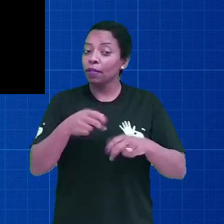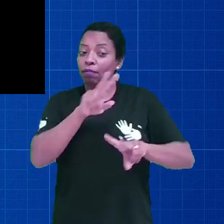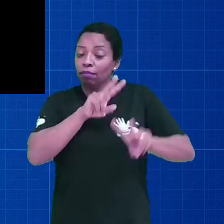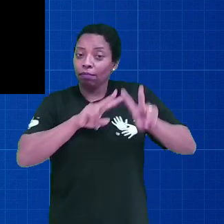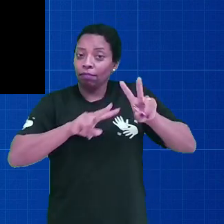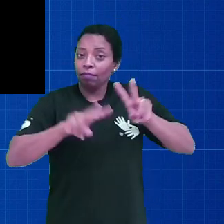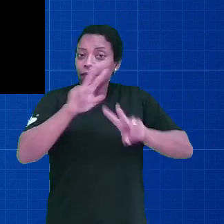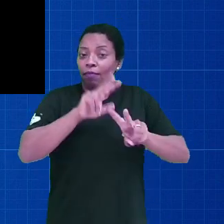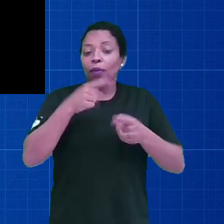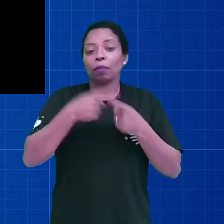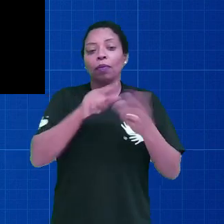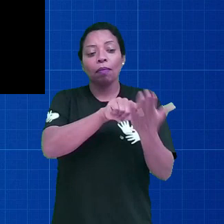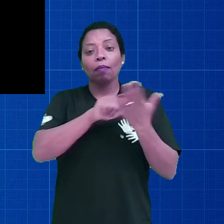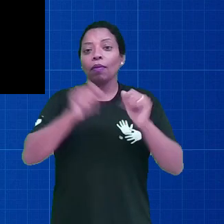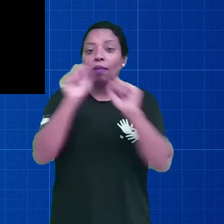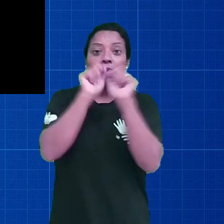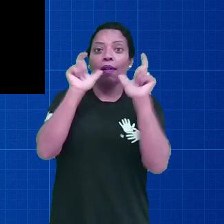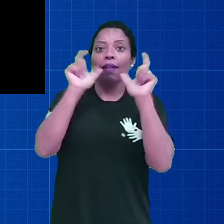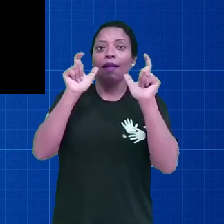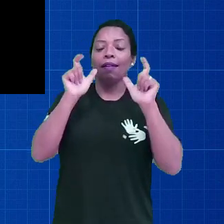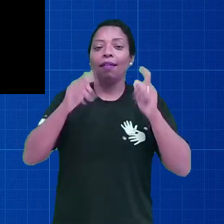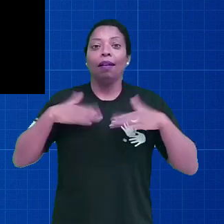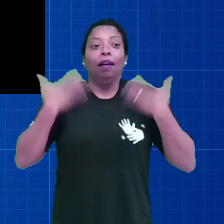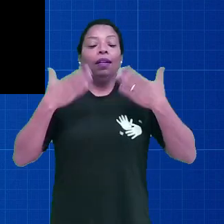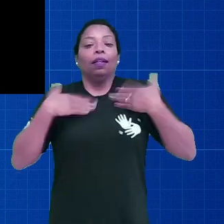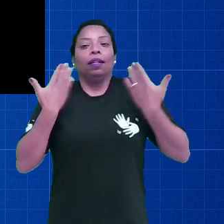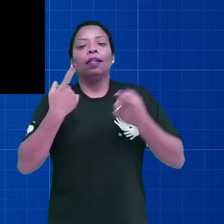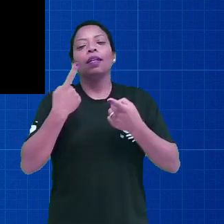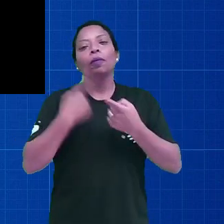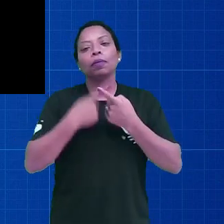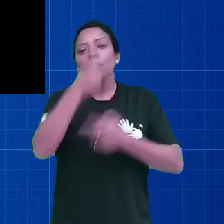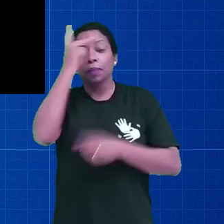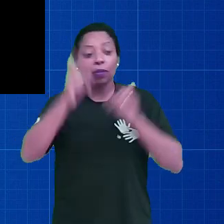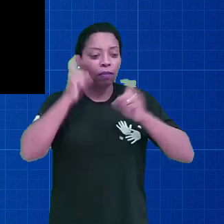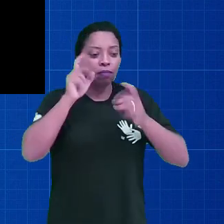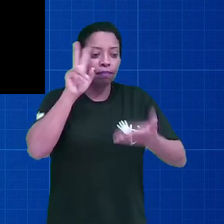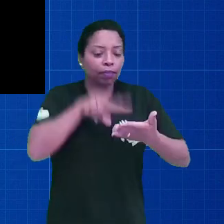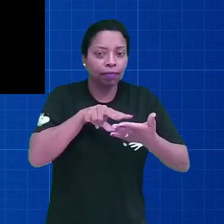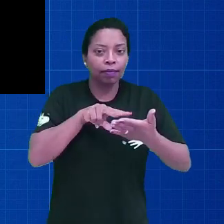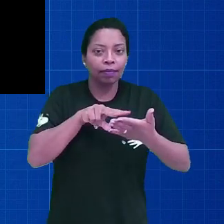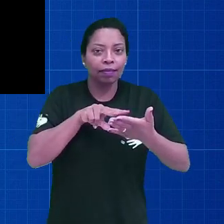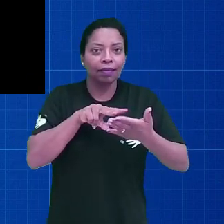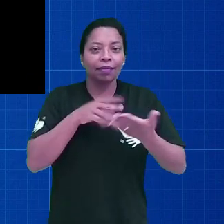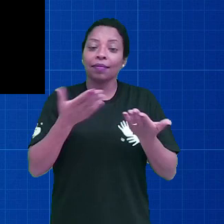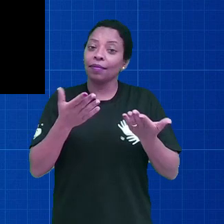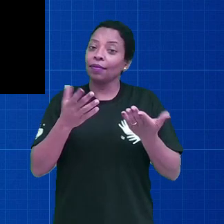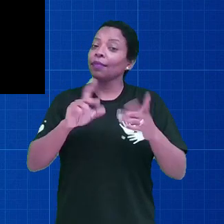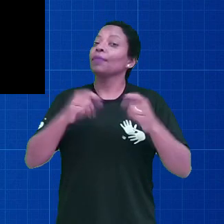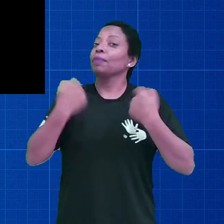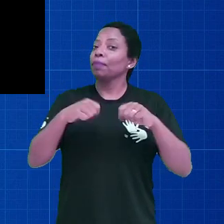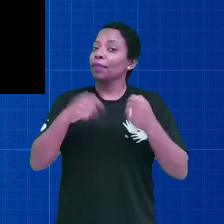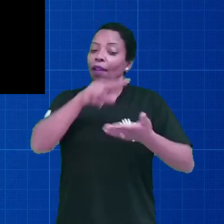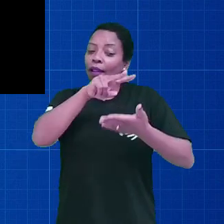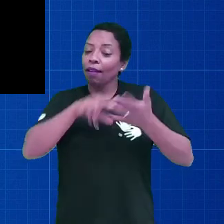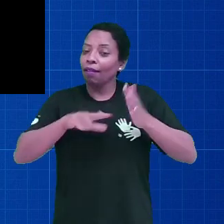mais alarmista, né? Claro, uma questão de marketing, é uma questão de venda, mas a gente tem que ler com